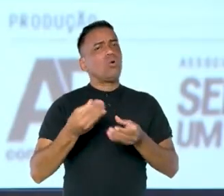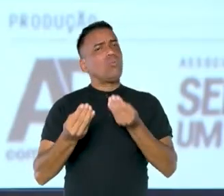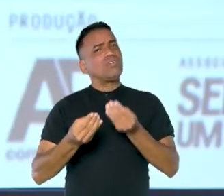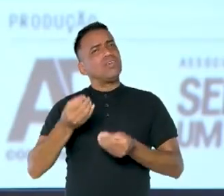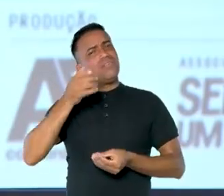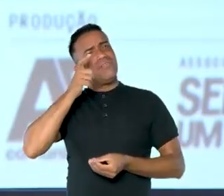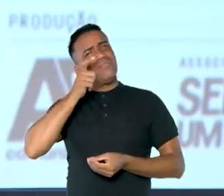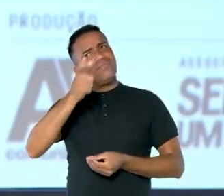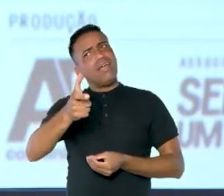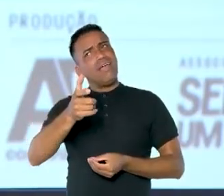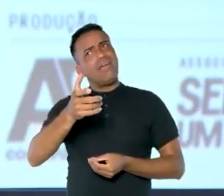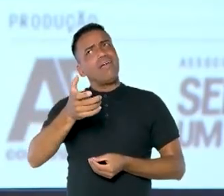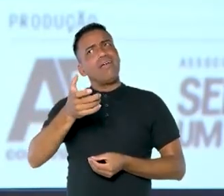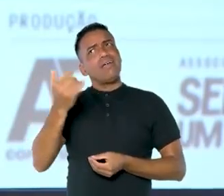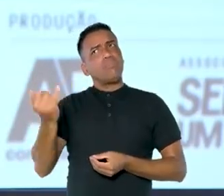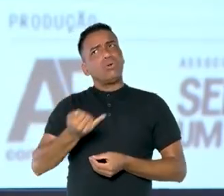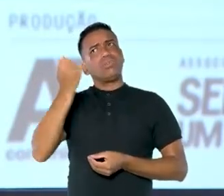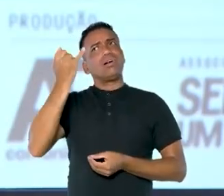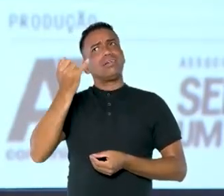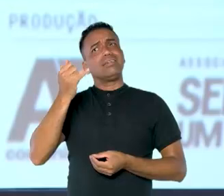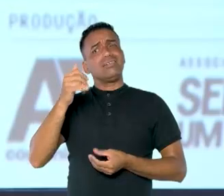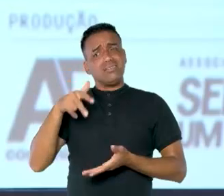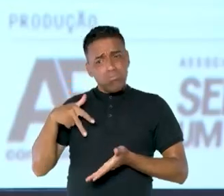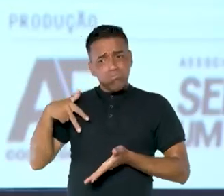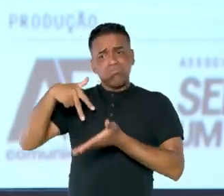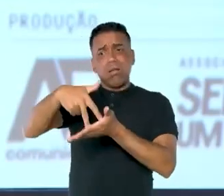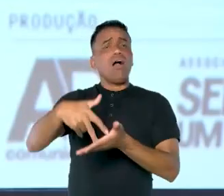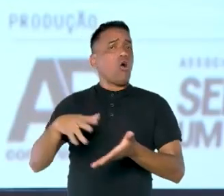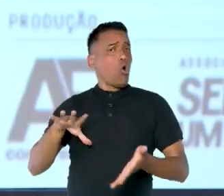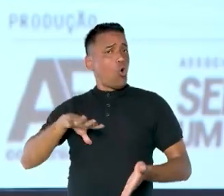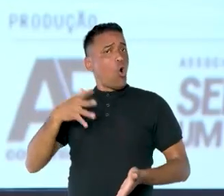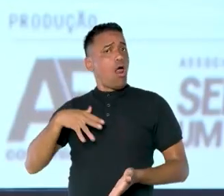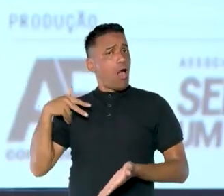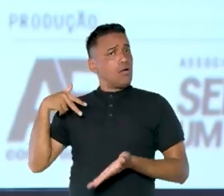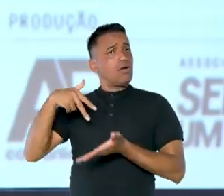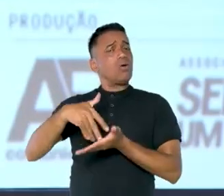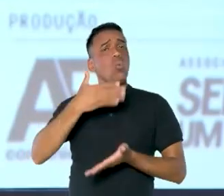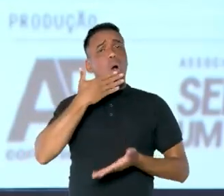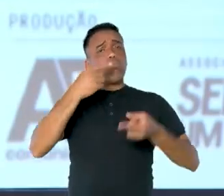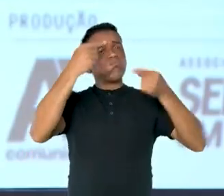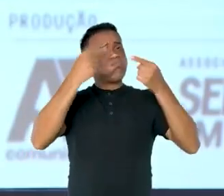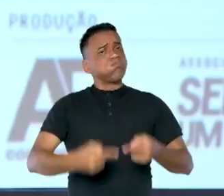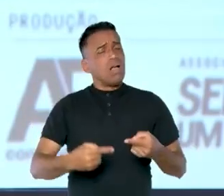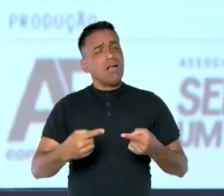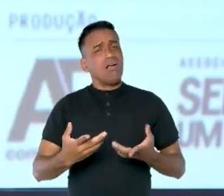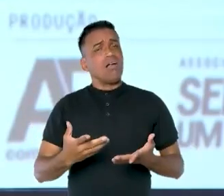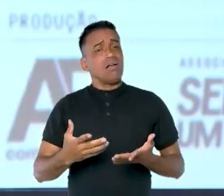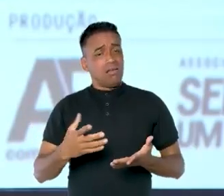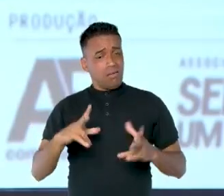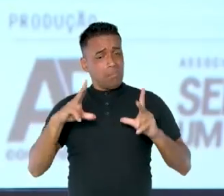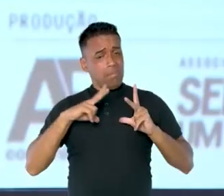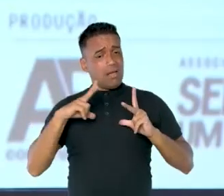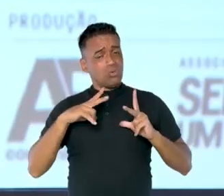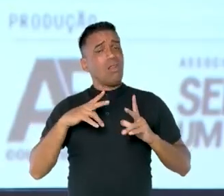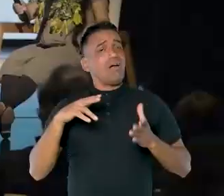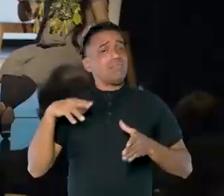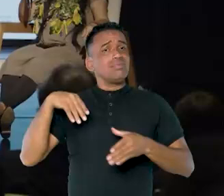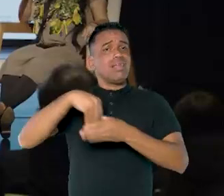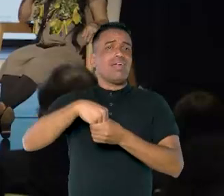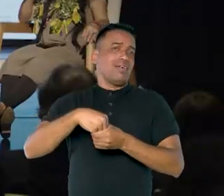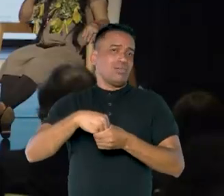importância de cruzar essa ponte e ocupar essa cadeira? E quais desafios, ao mesmo tempo, você enfrenta pessoalmente nessa dança?